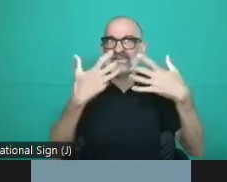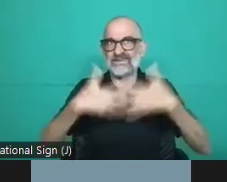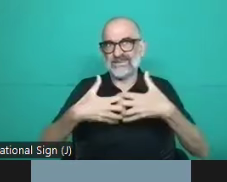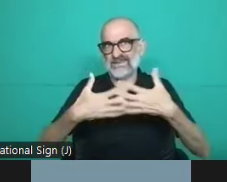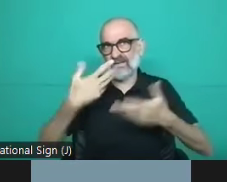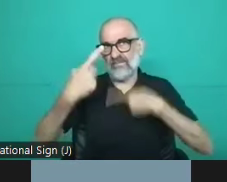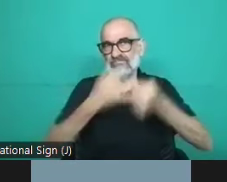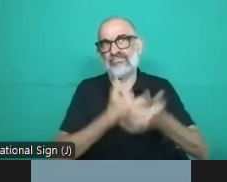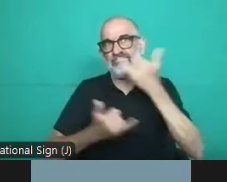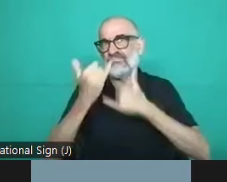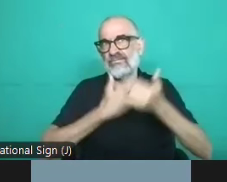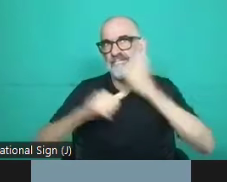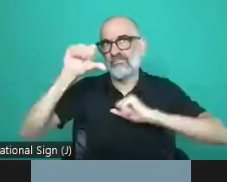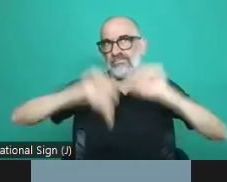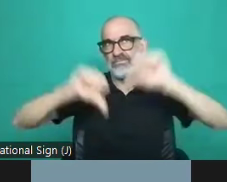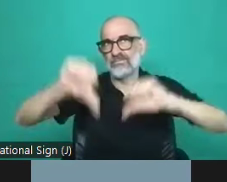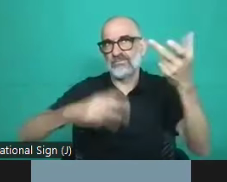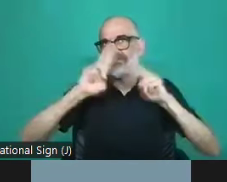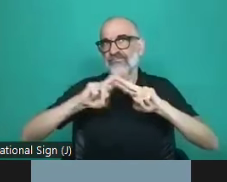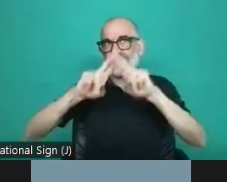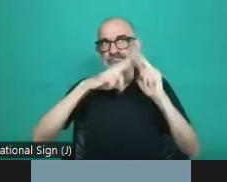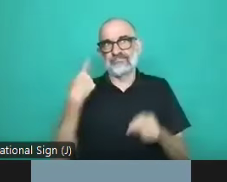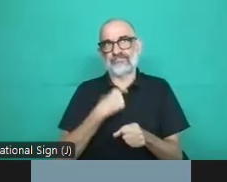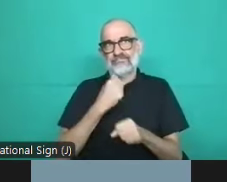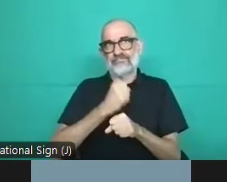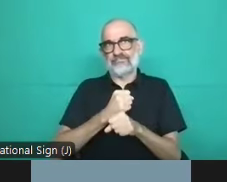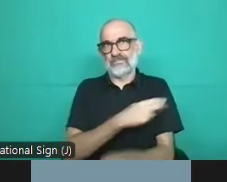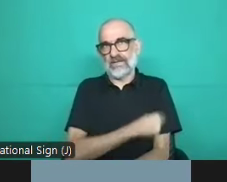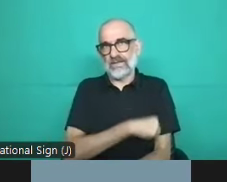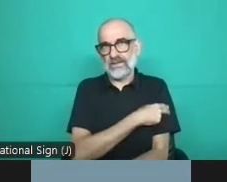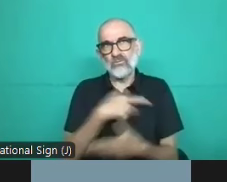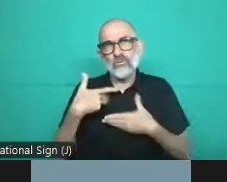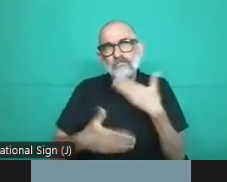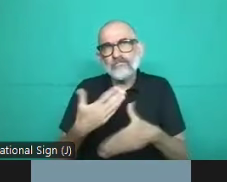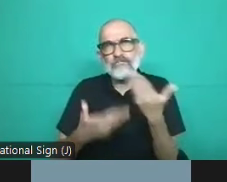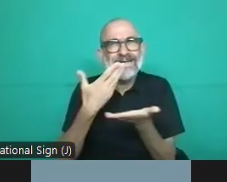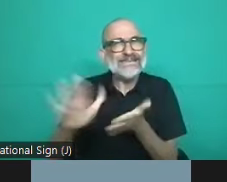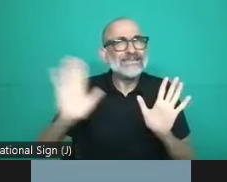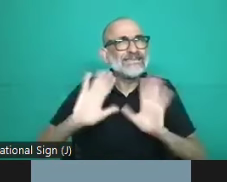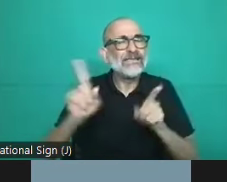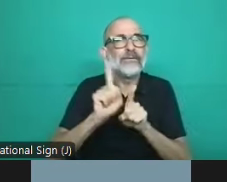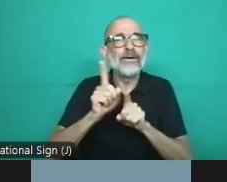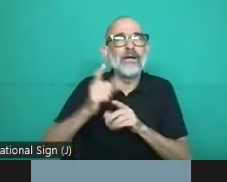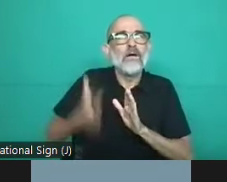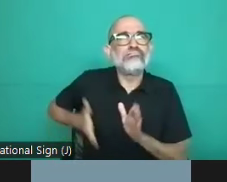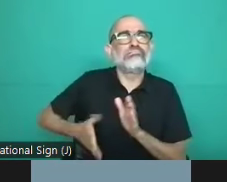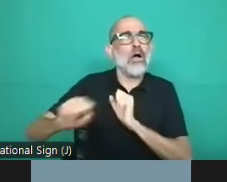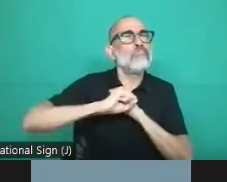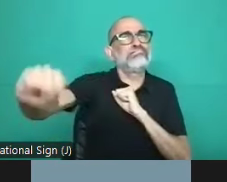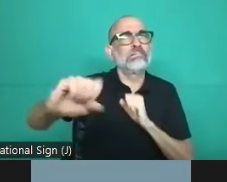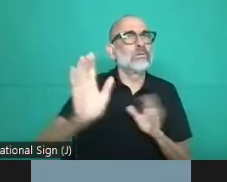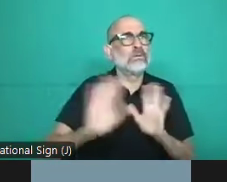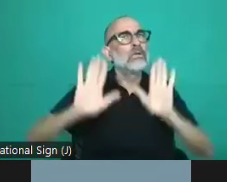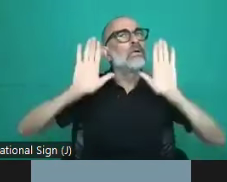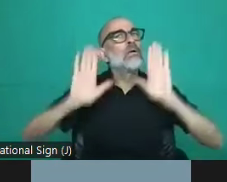para parar o trem-bala que se ativa quando estamos expostos a uma situação clínica que leva a erros diagnósticos, que está no